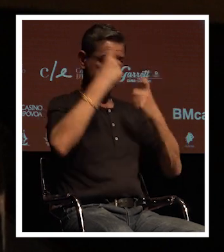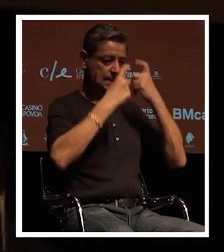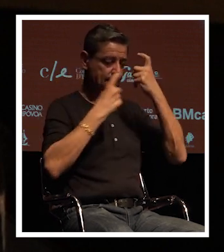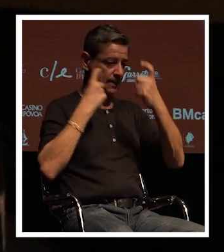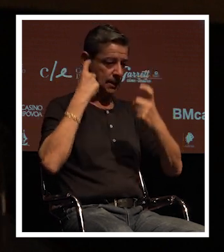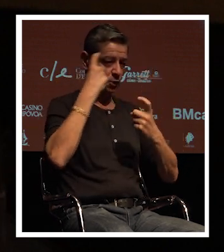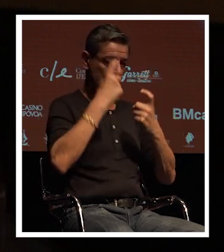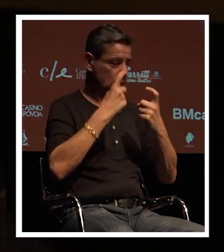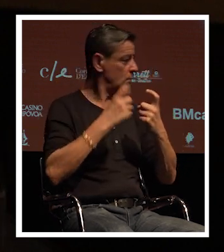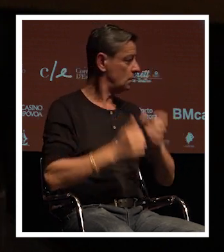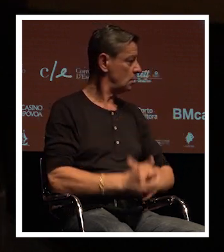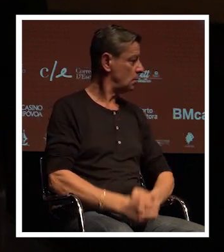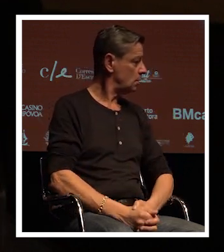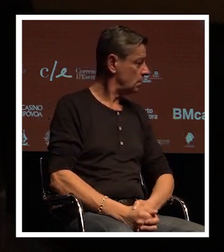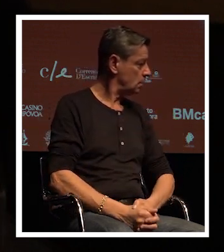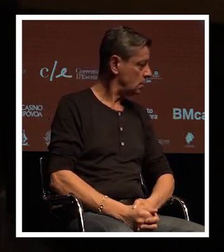momento